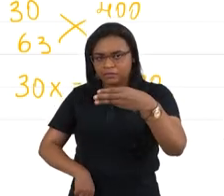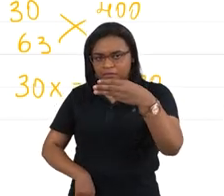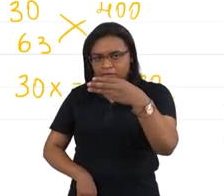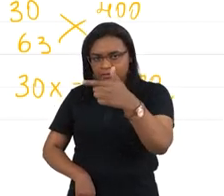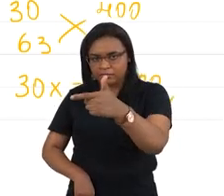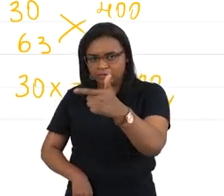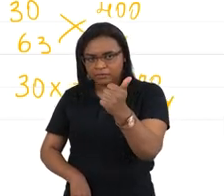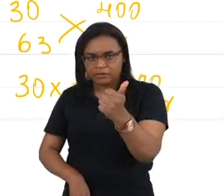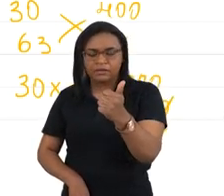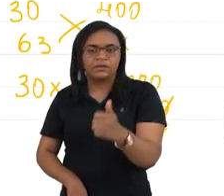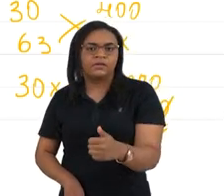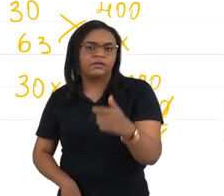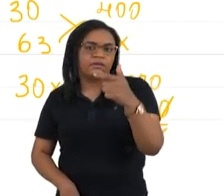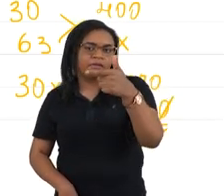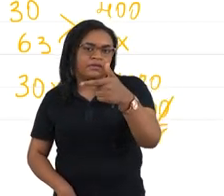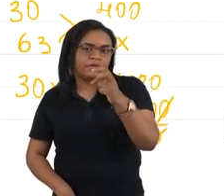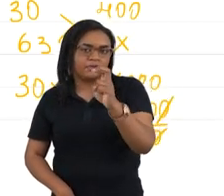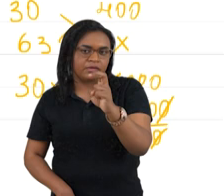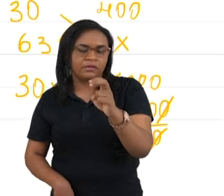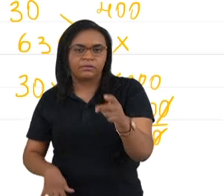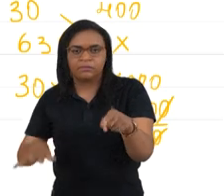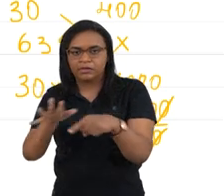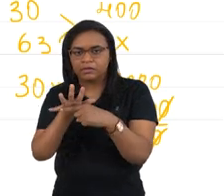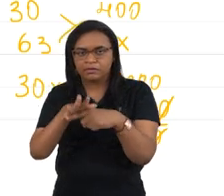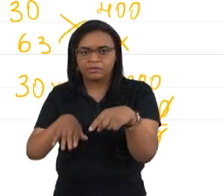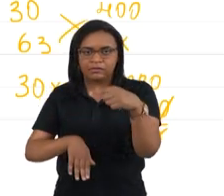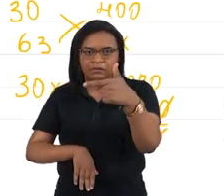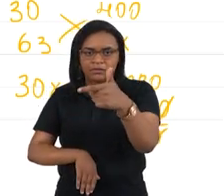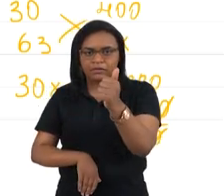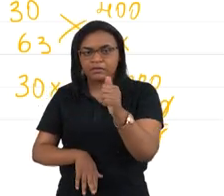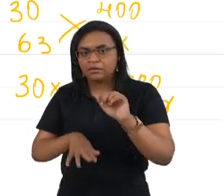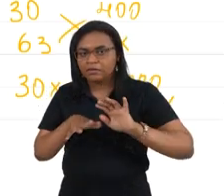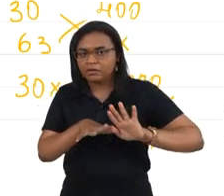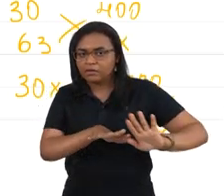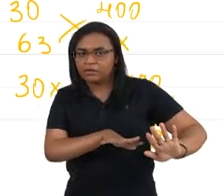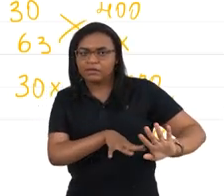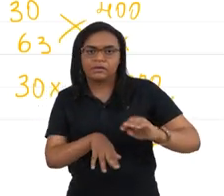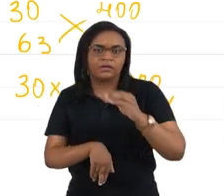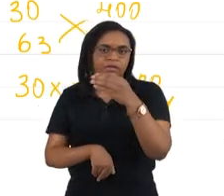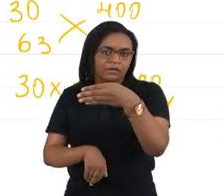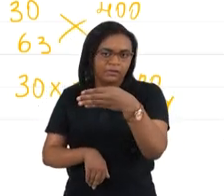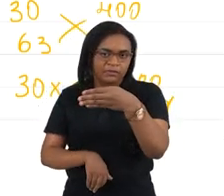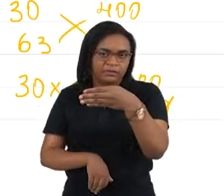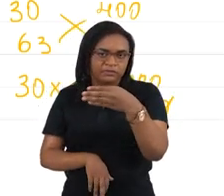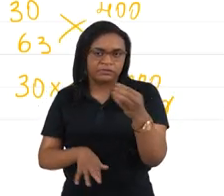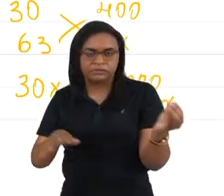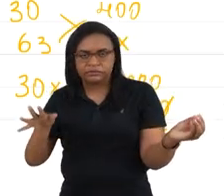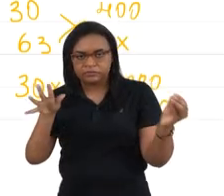certo? 25 menos 21 sobrou 4. Então, aqui a gente coloca aqui,